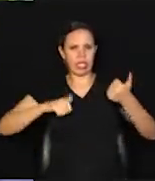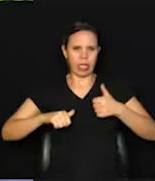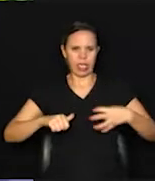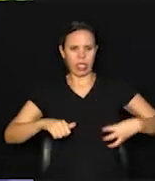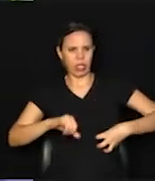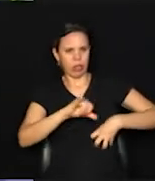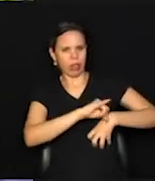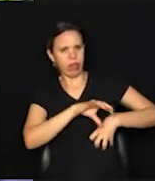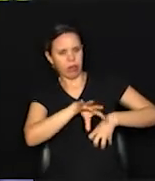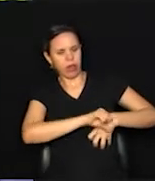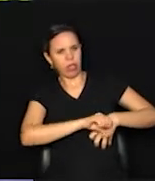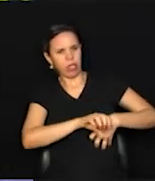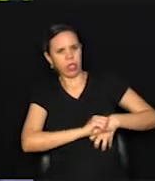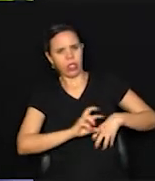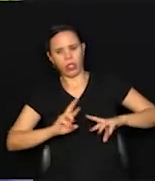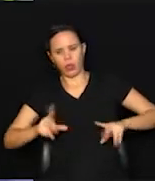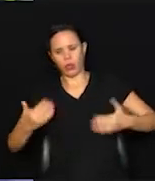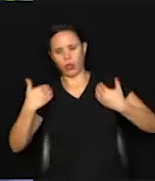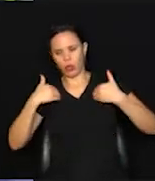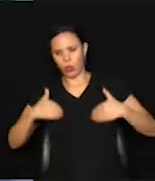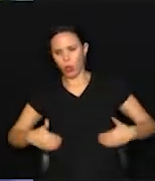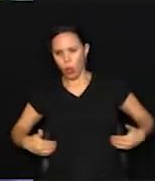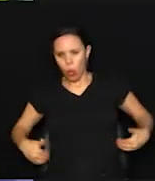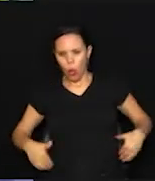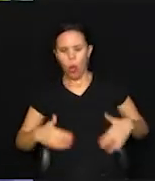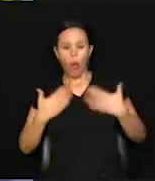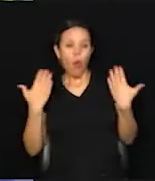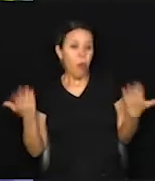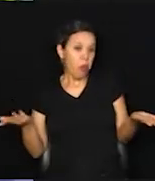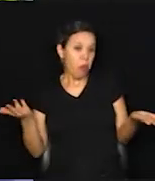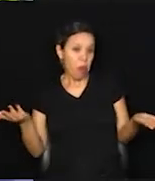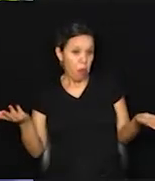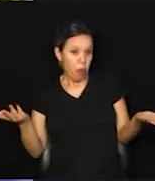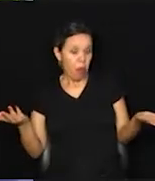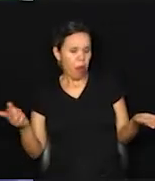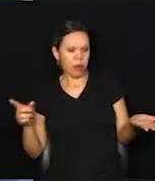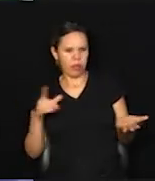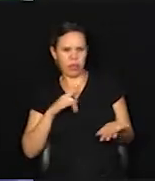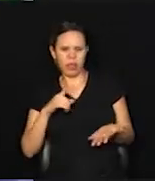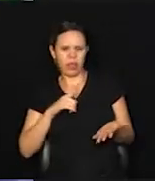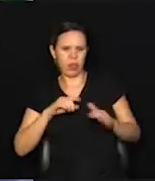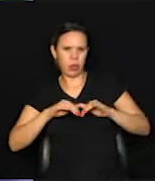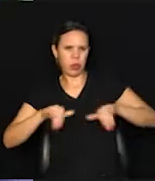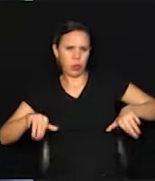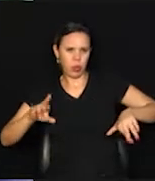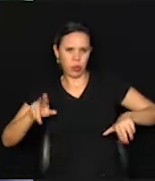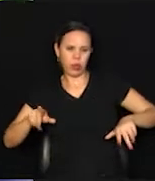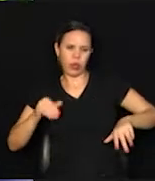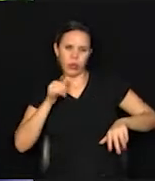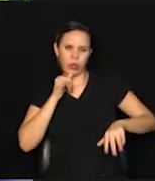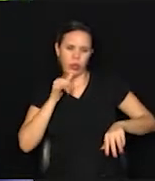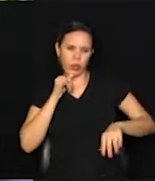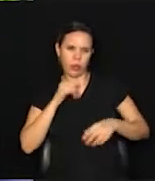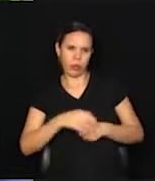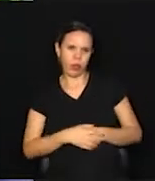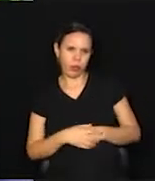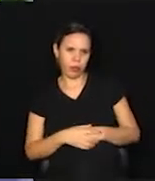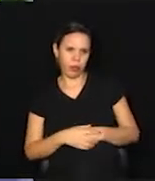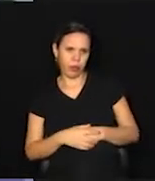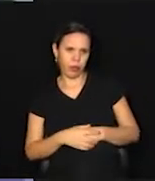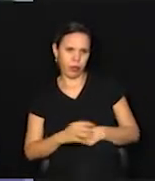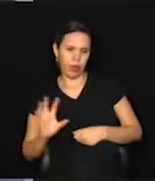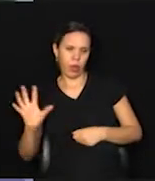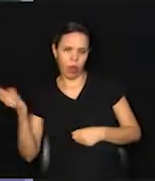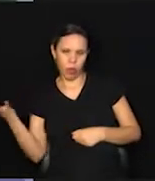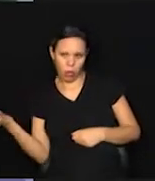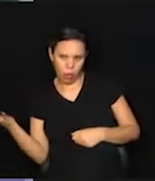muito rápido, e vai chegar diferente no corpo, né? Então, existe um abismo que se atravessa entre o que